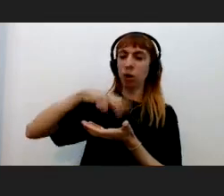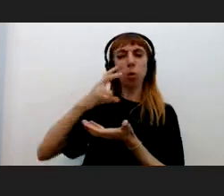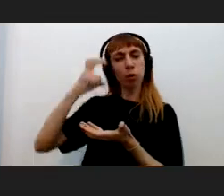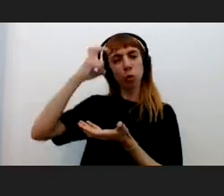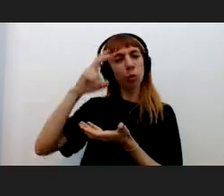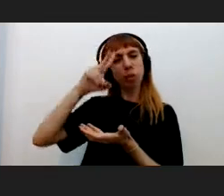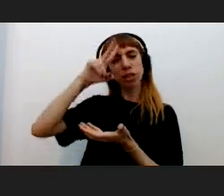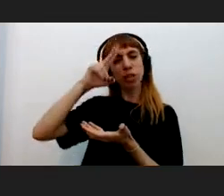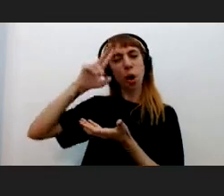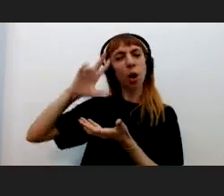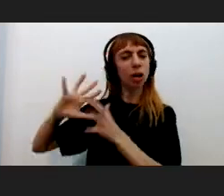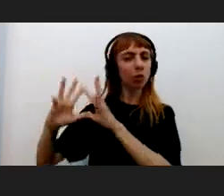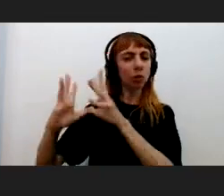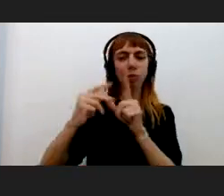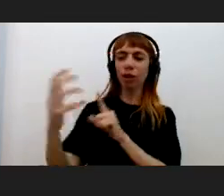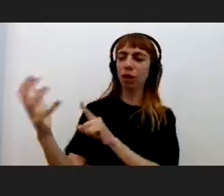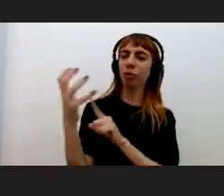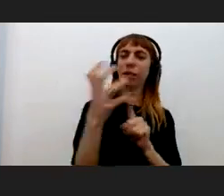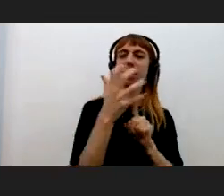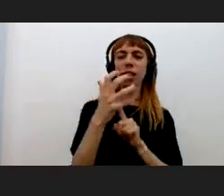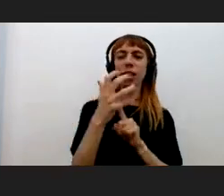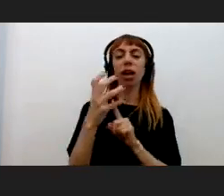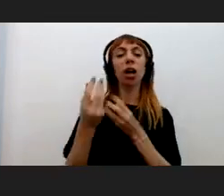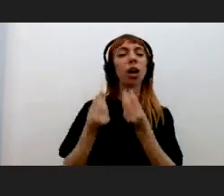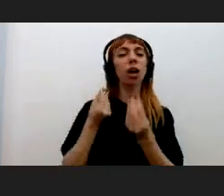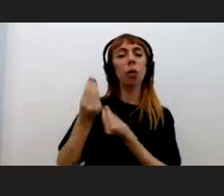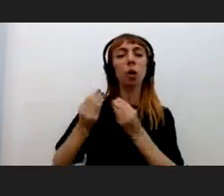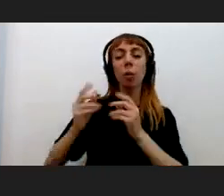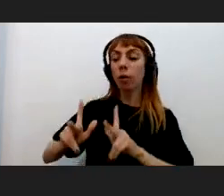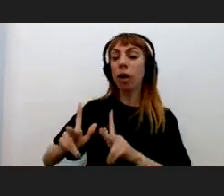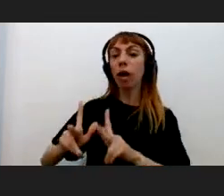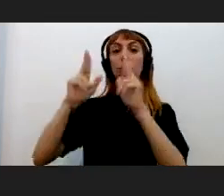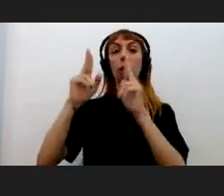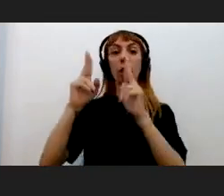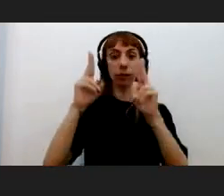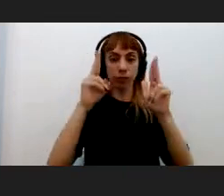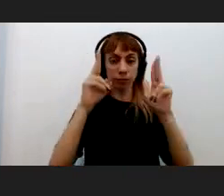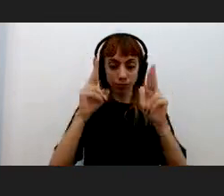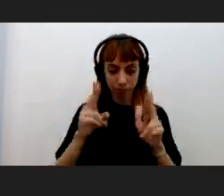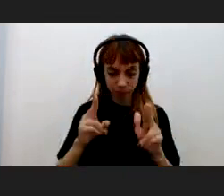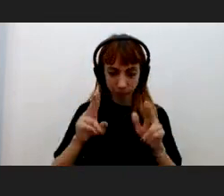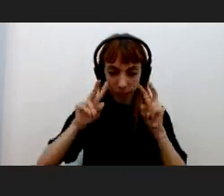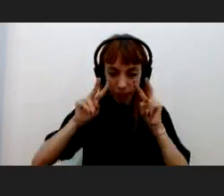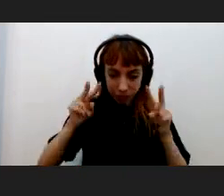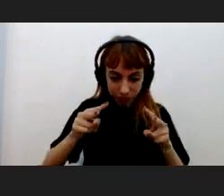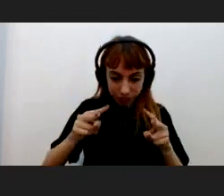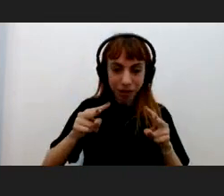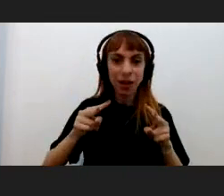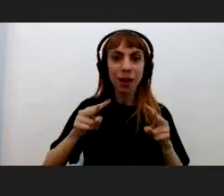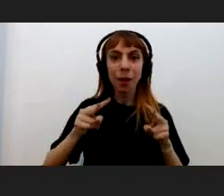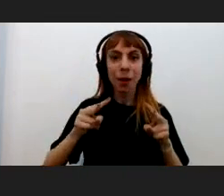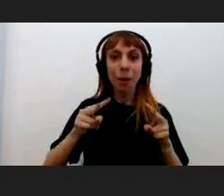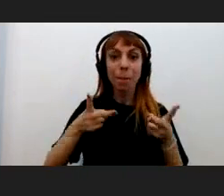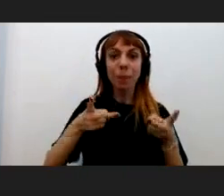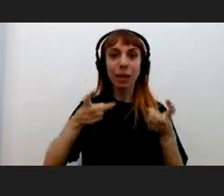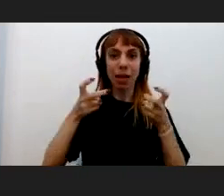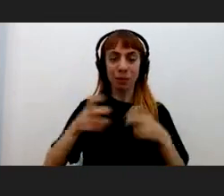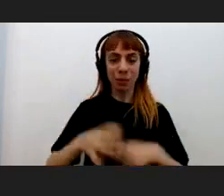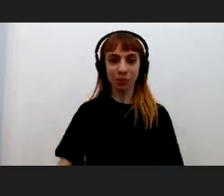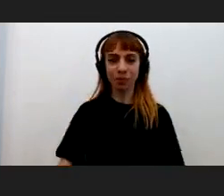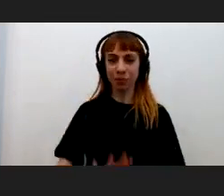observação conjunta, né? Que tipo de mundo que a gente vive hoje? Que tipo de sistema que a gente